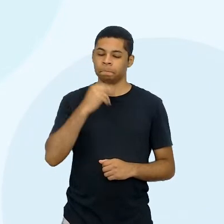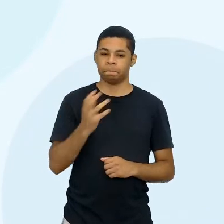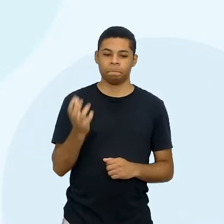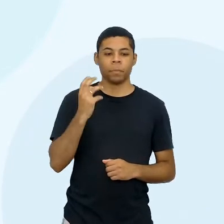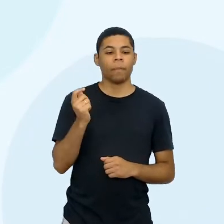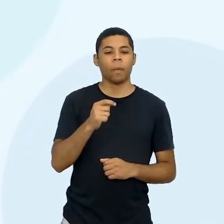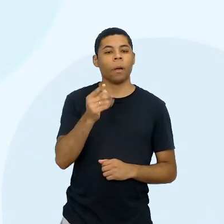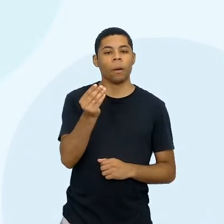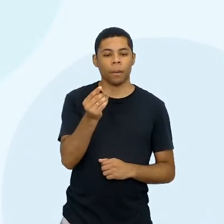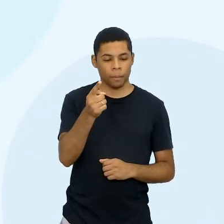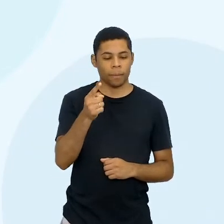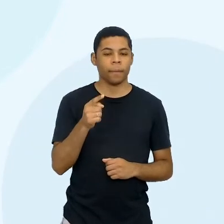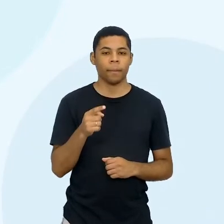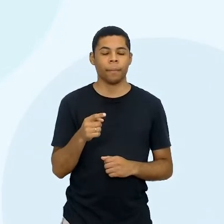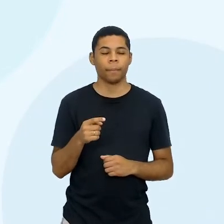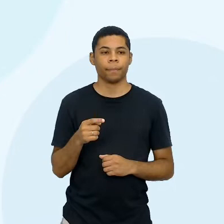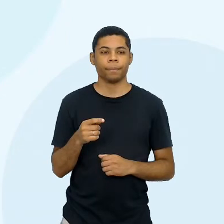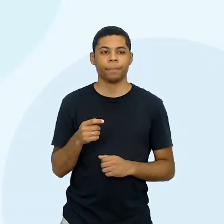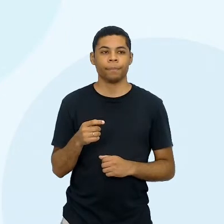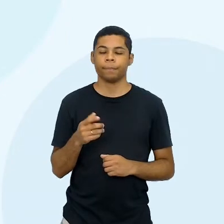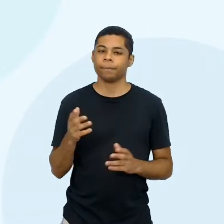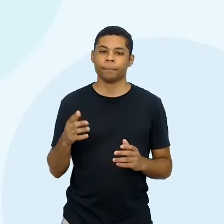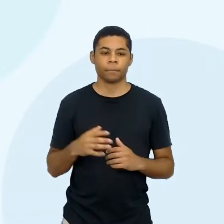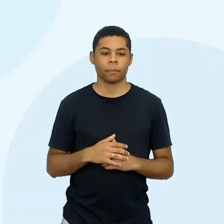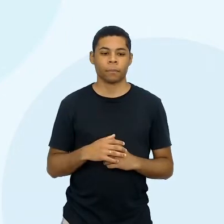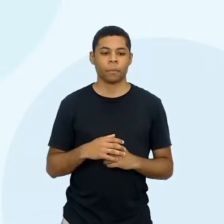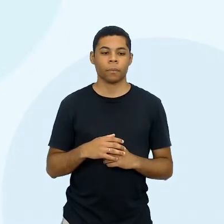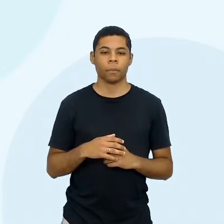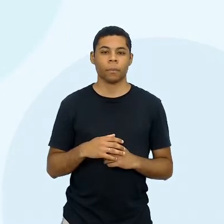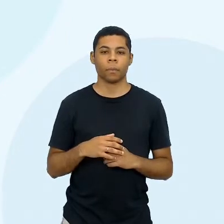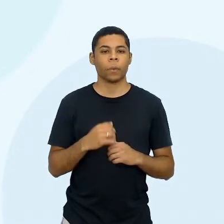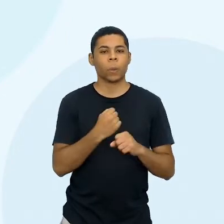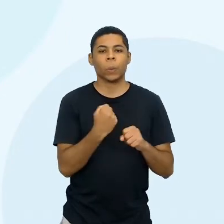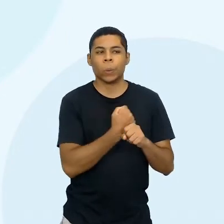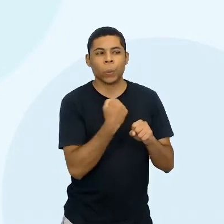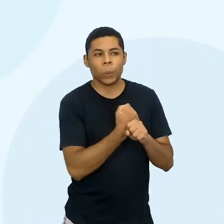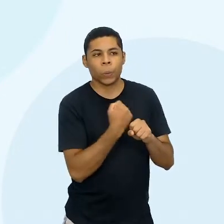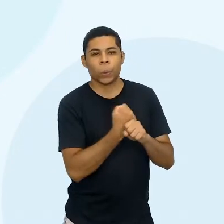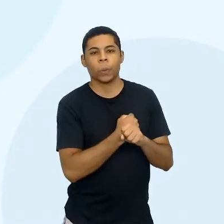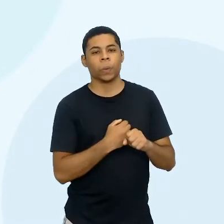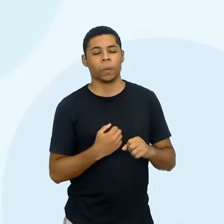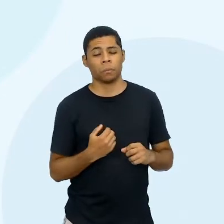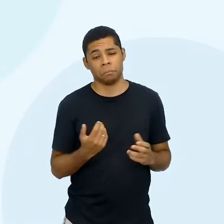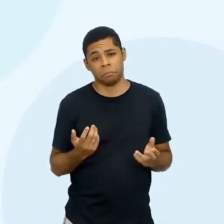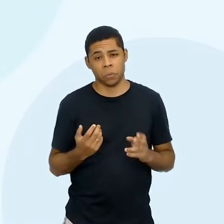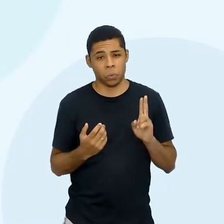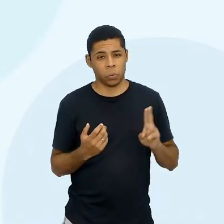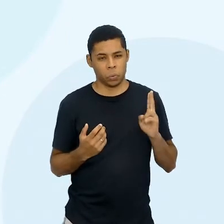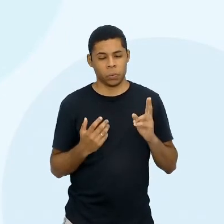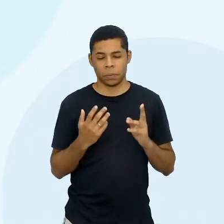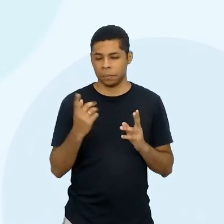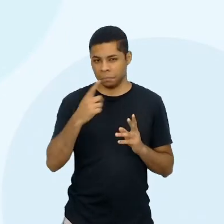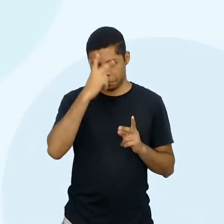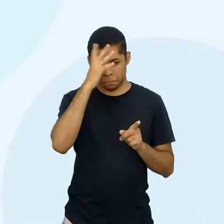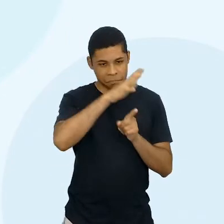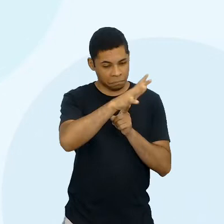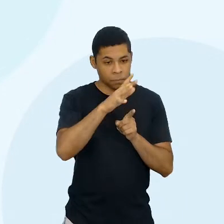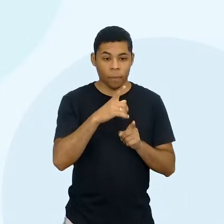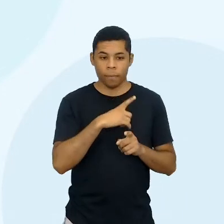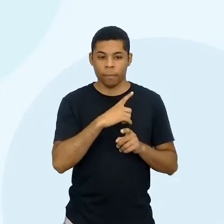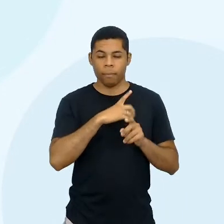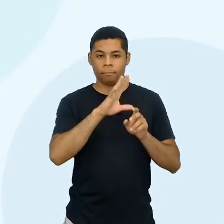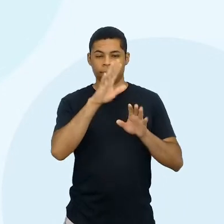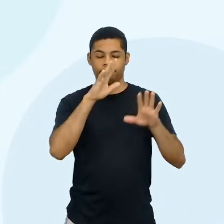fazer aí, né, aí faz aí embelezamento aí de construções, né, muito utilizado para isso, né? Tem um brilho,